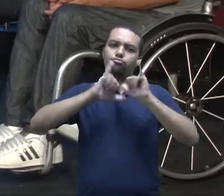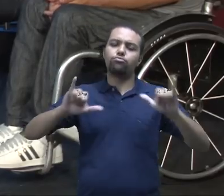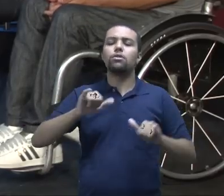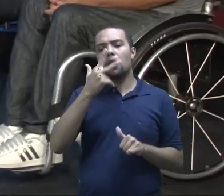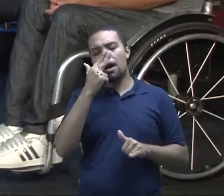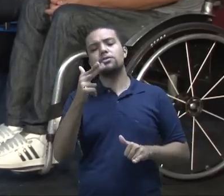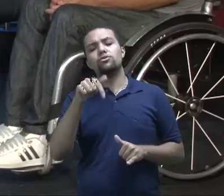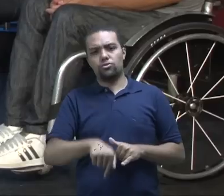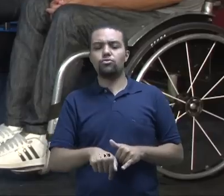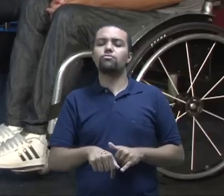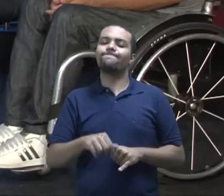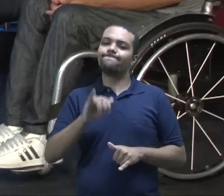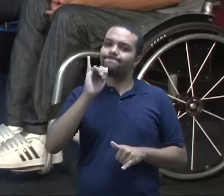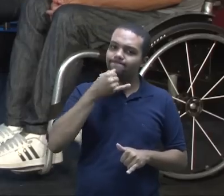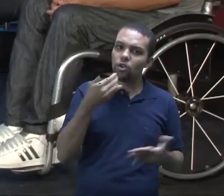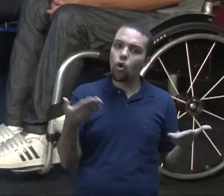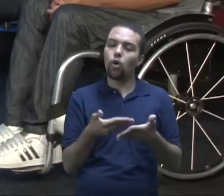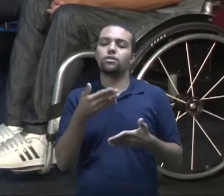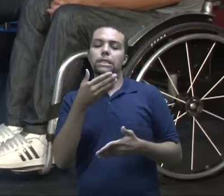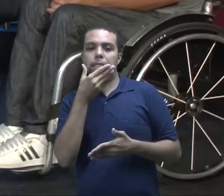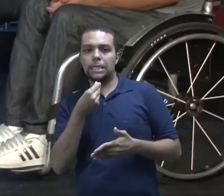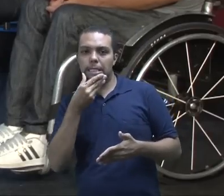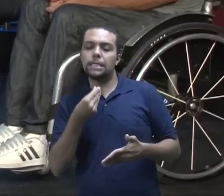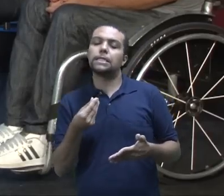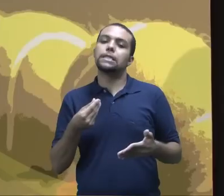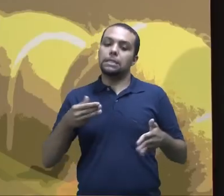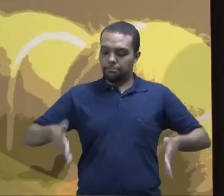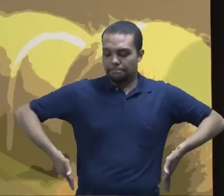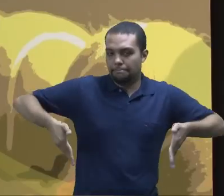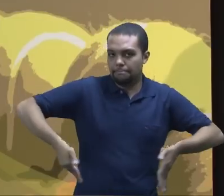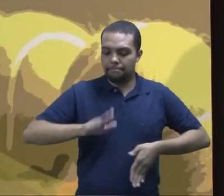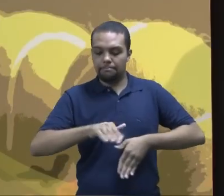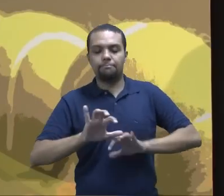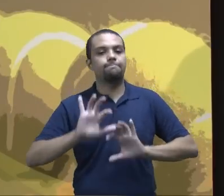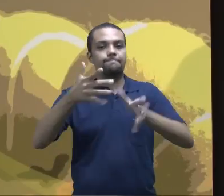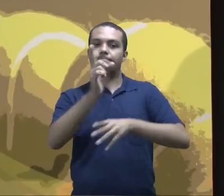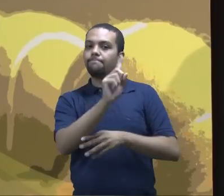Hoje, infelizmente, o basquete masculino em cadeira de rodas não vai participar